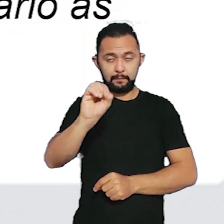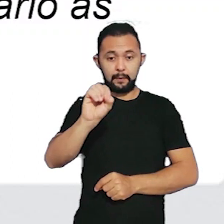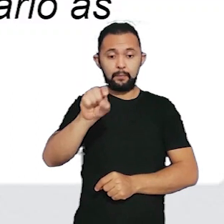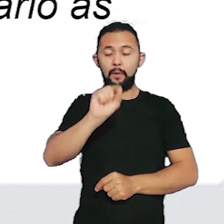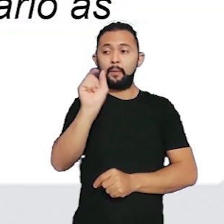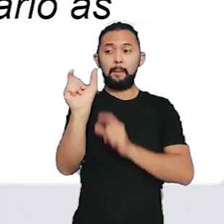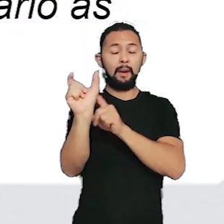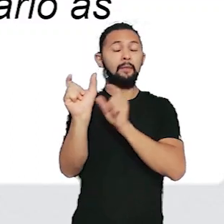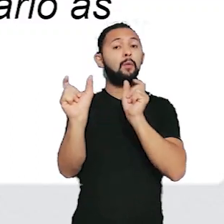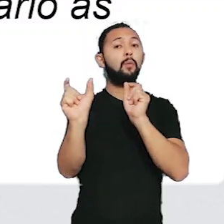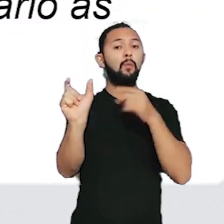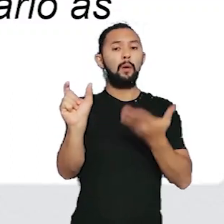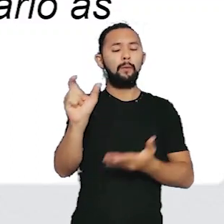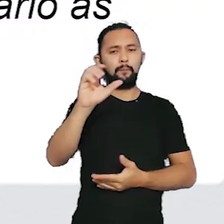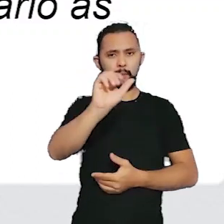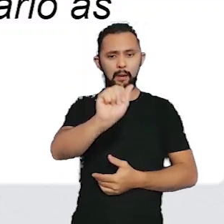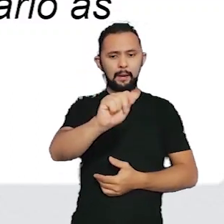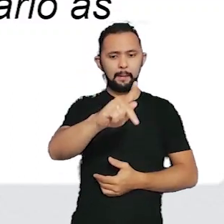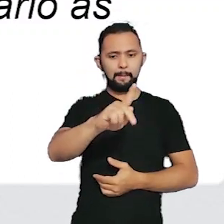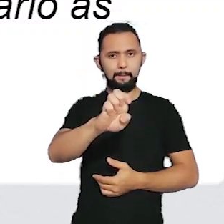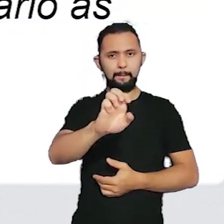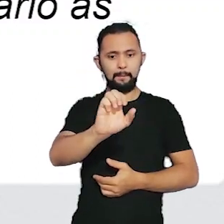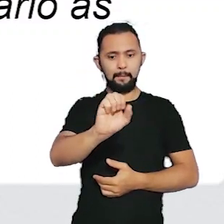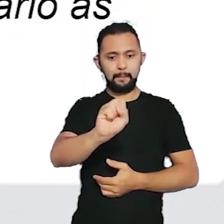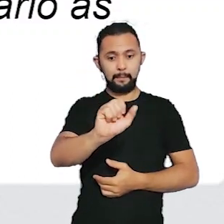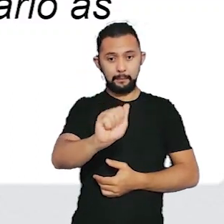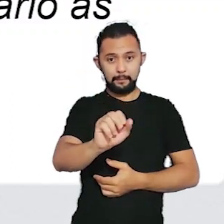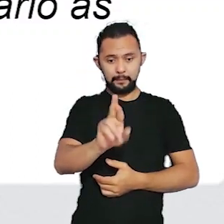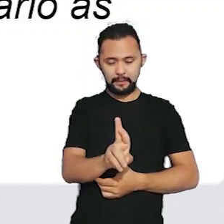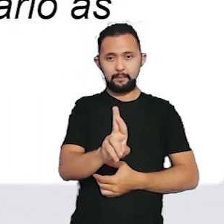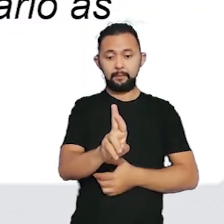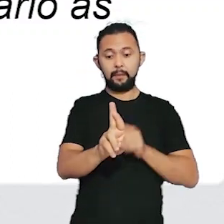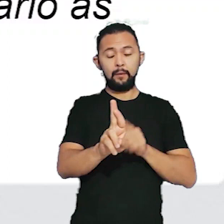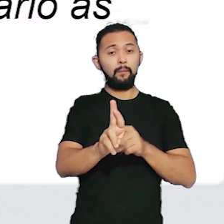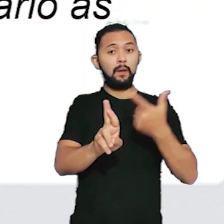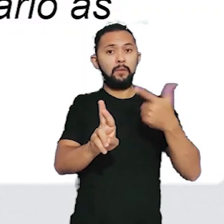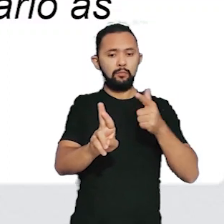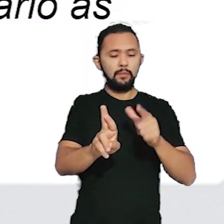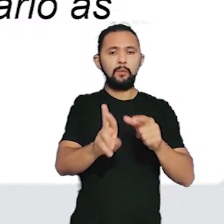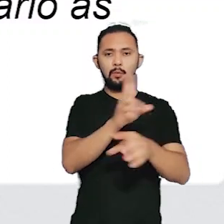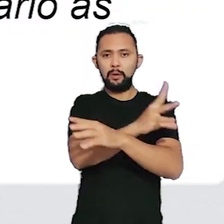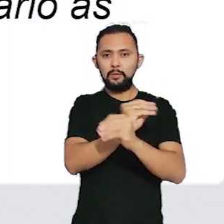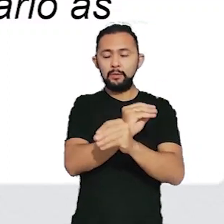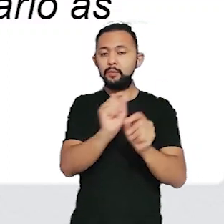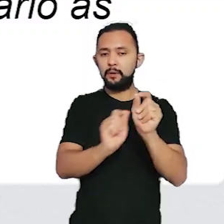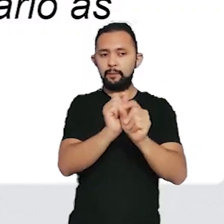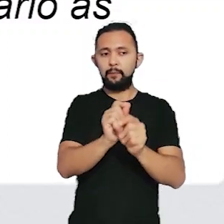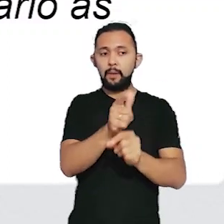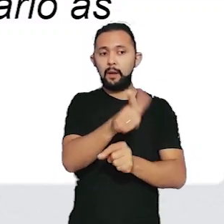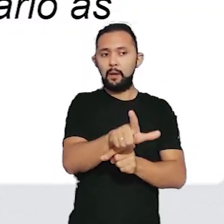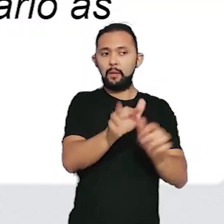de, lembrando que onde não tem conectivo eu chamo de oração principal, e onde tem o conectivo vou chamar de